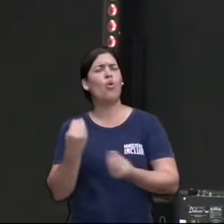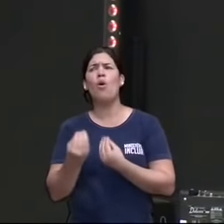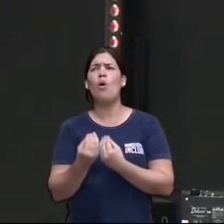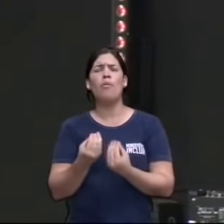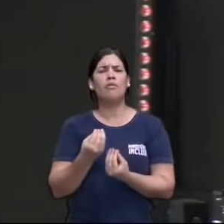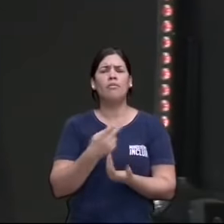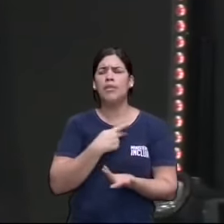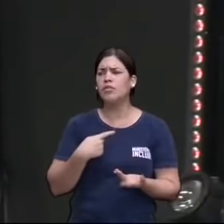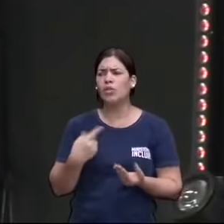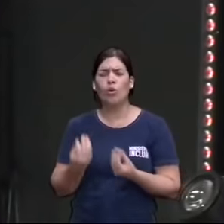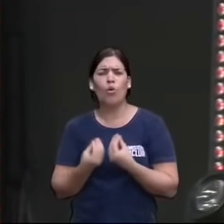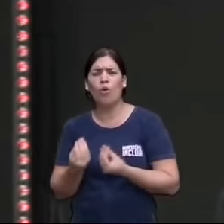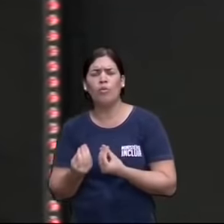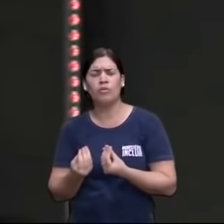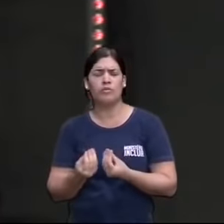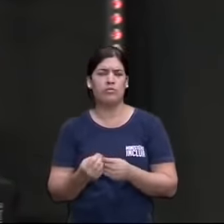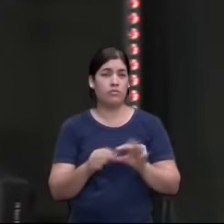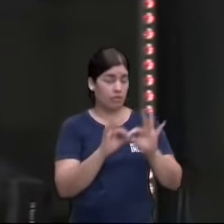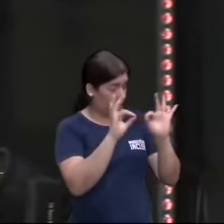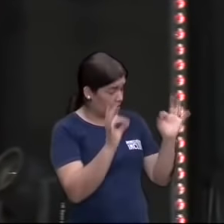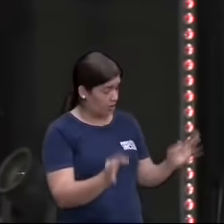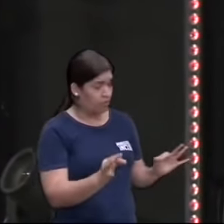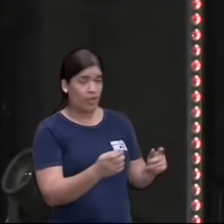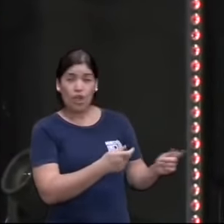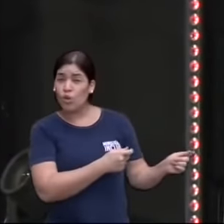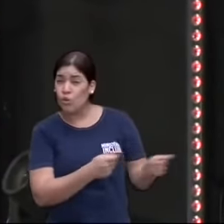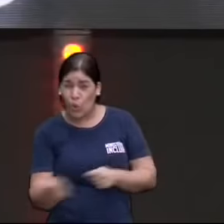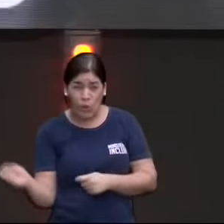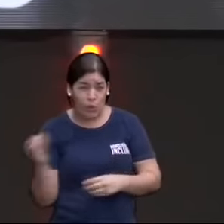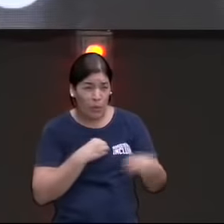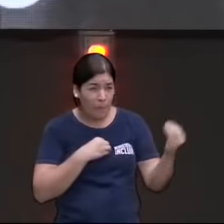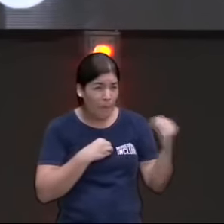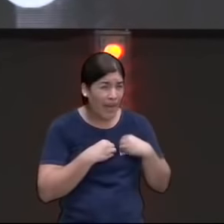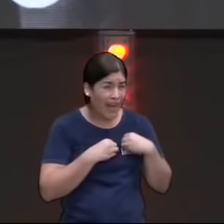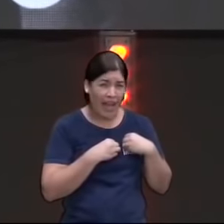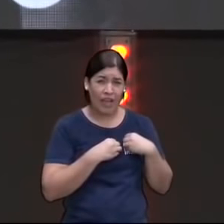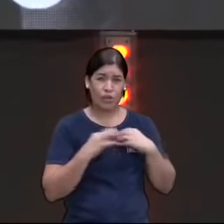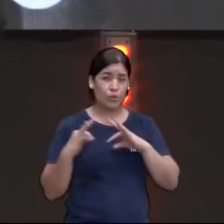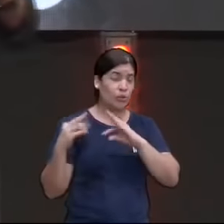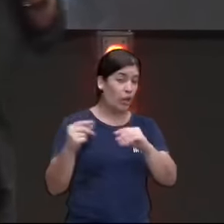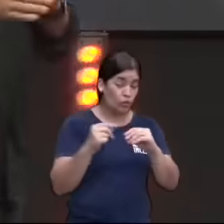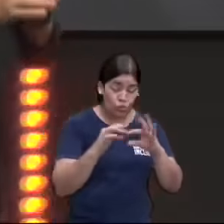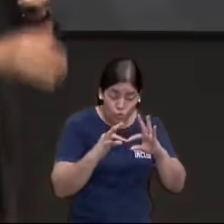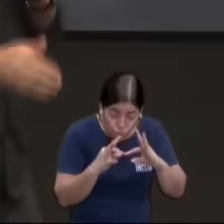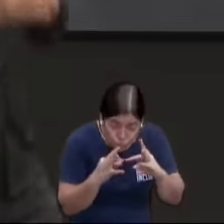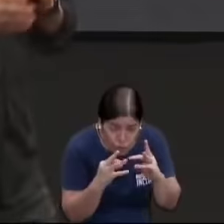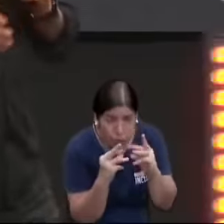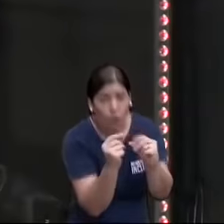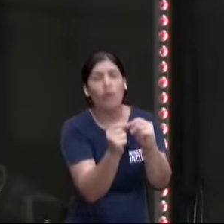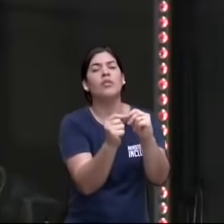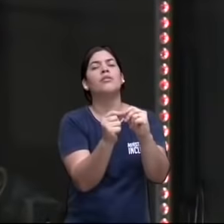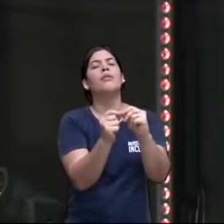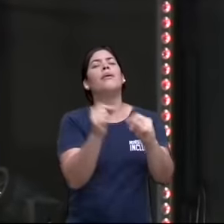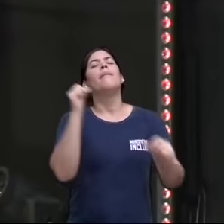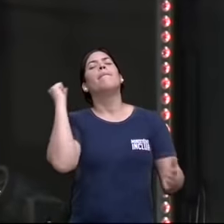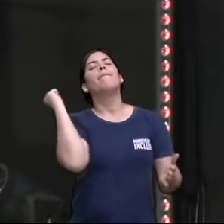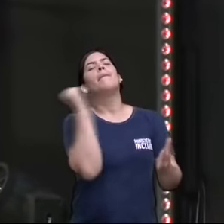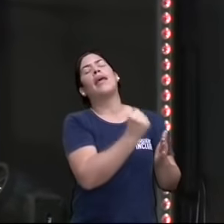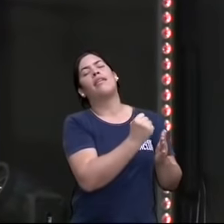pastor? Simples. Todo pecado teu vai matar alguma coisa. Você pecou, mata